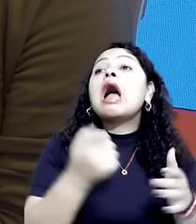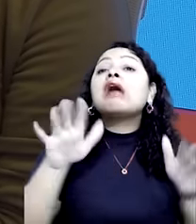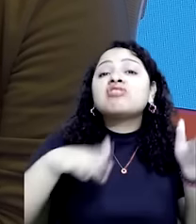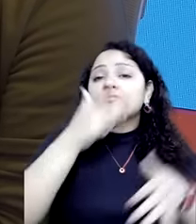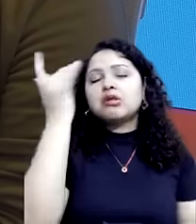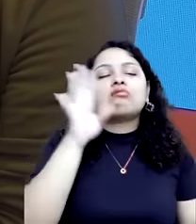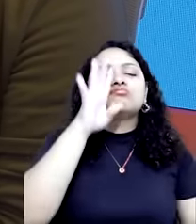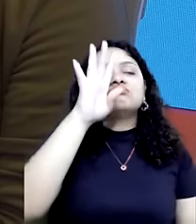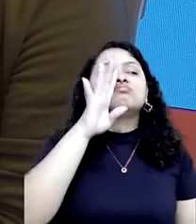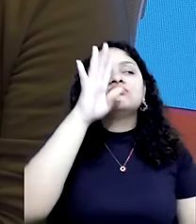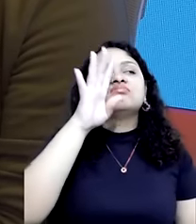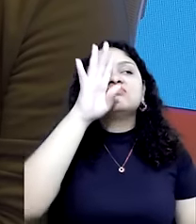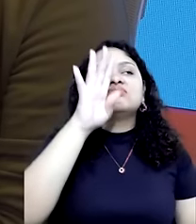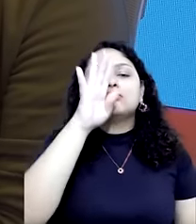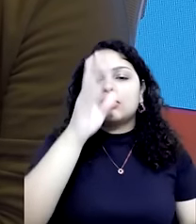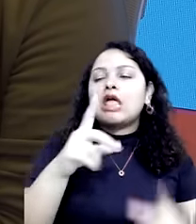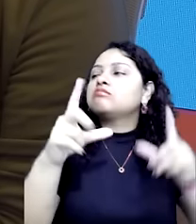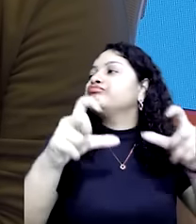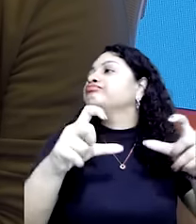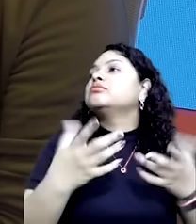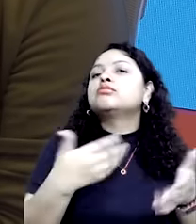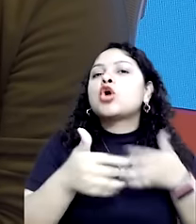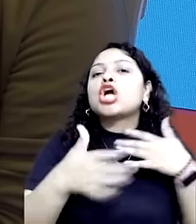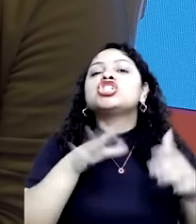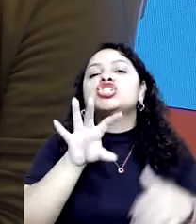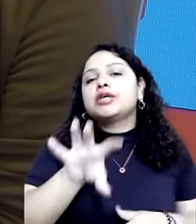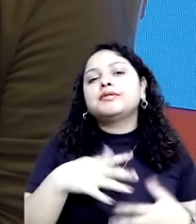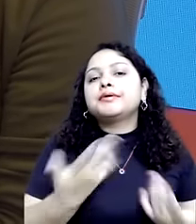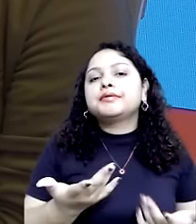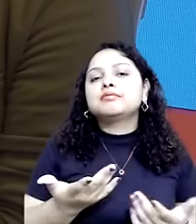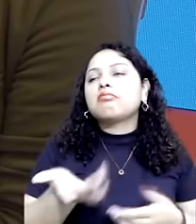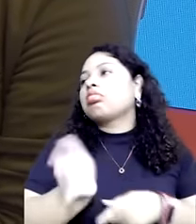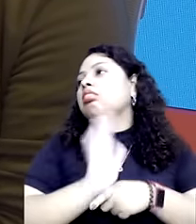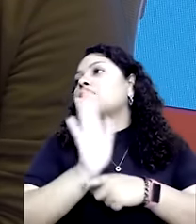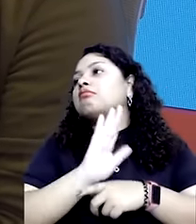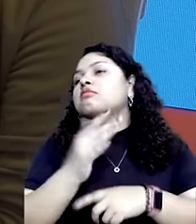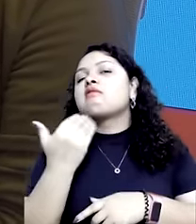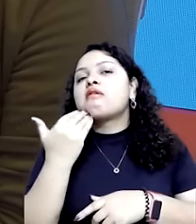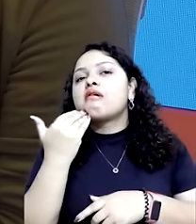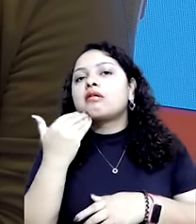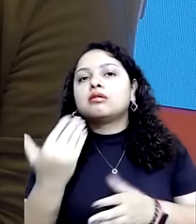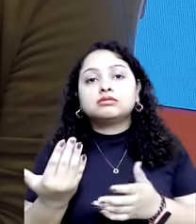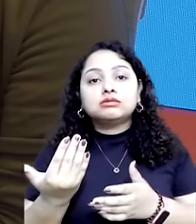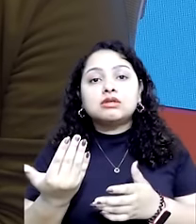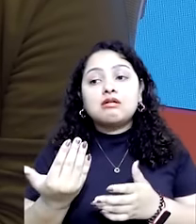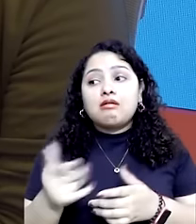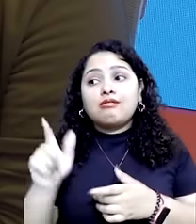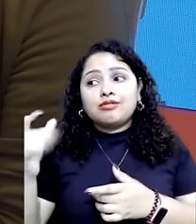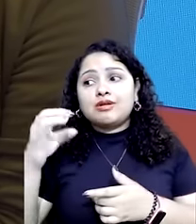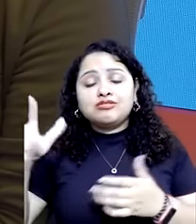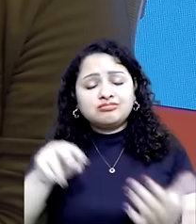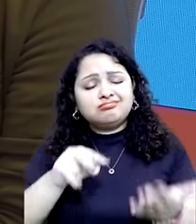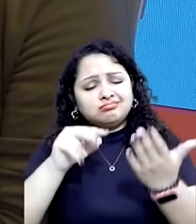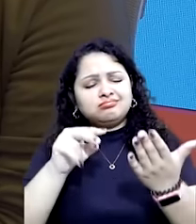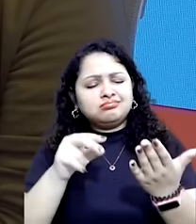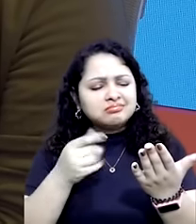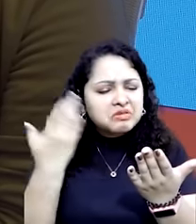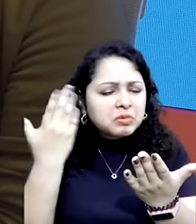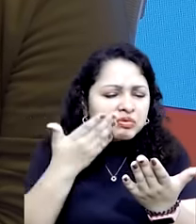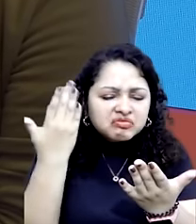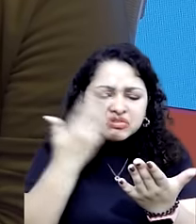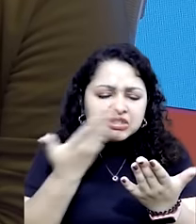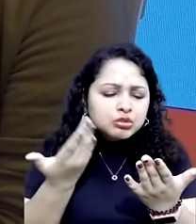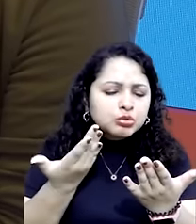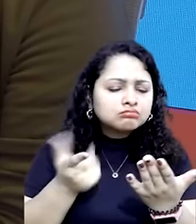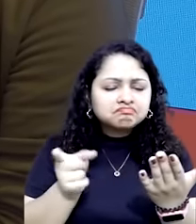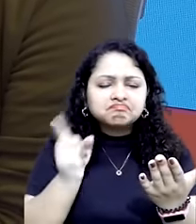e na verdade é aquilo que vai tornar o mais real possível paraas pessoas quando elas vão vão comprar porque se você não tem uma